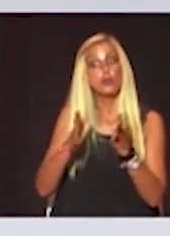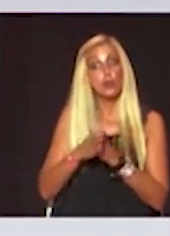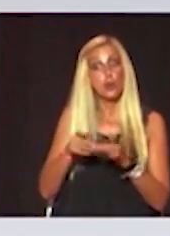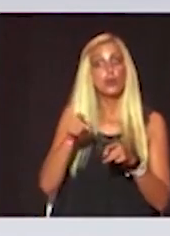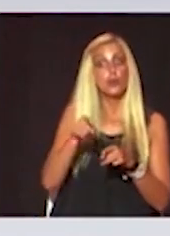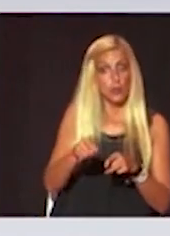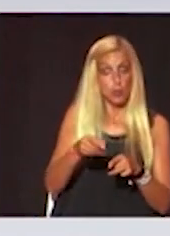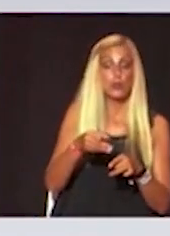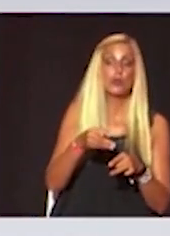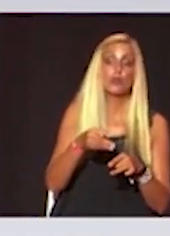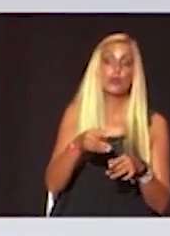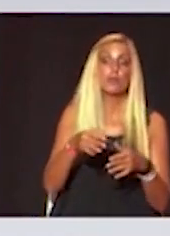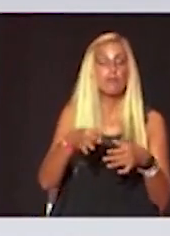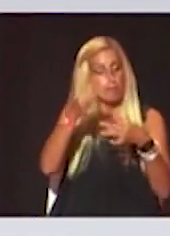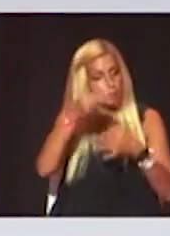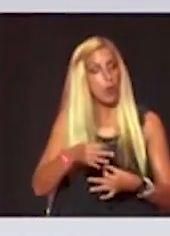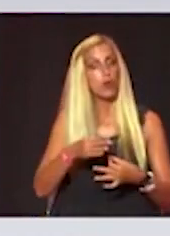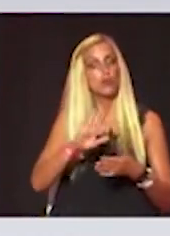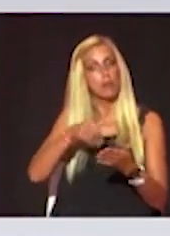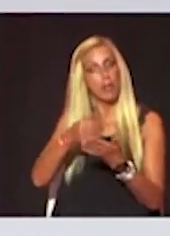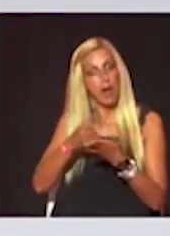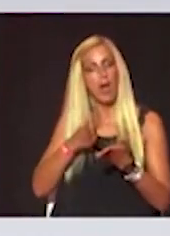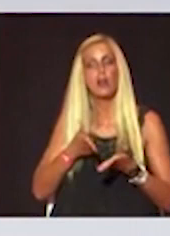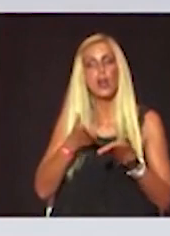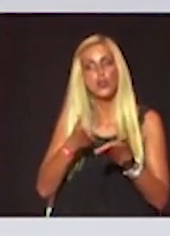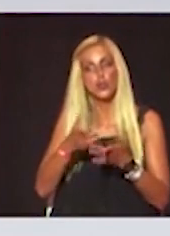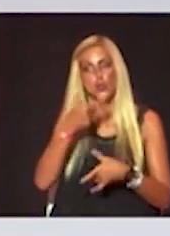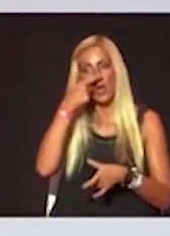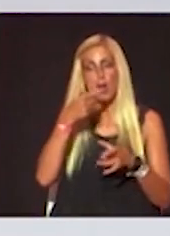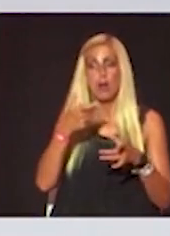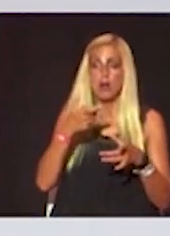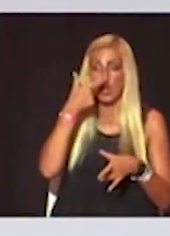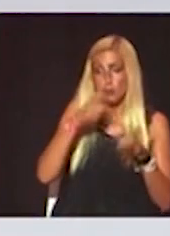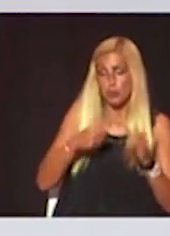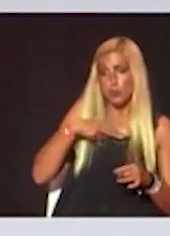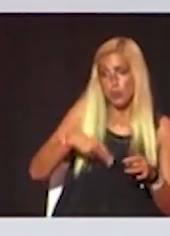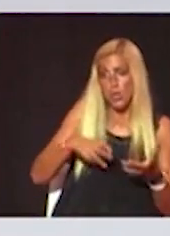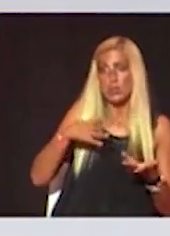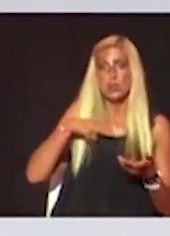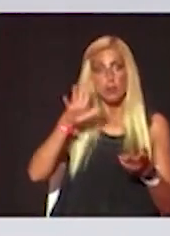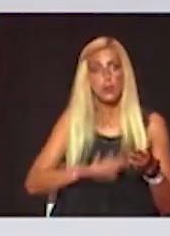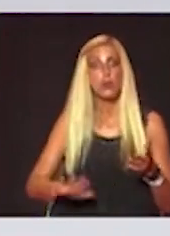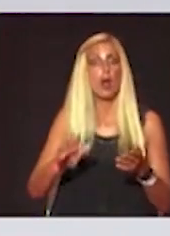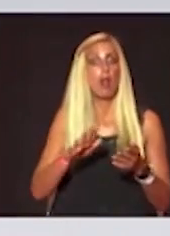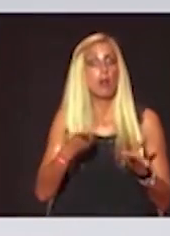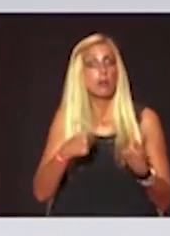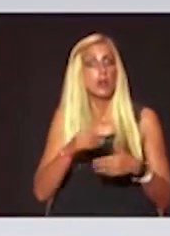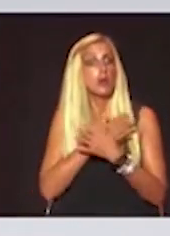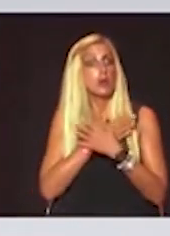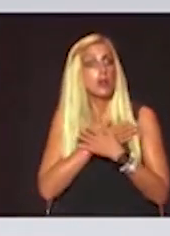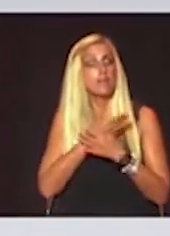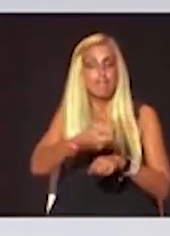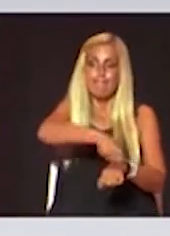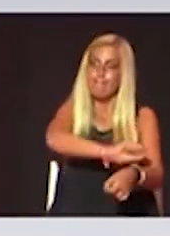poucos para servir Portugal e para servir os portugueses. Por isso, caras e caros camaradas, mãos